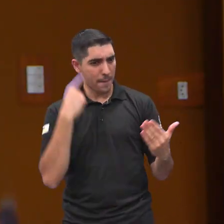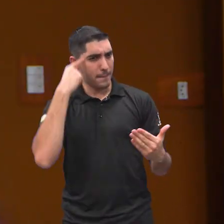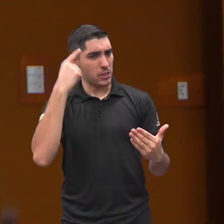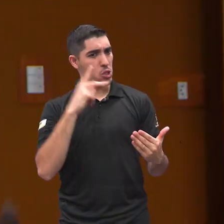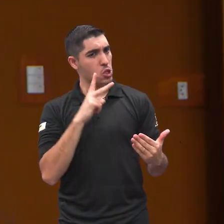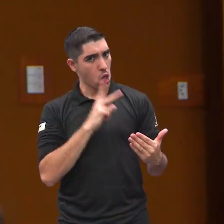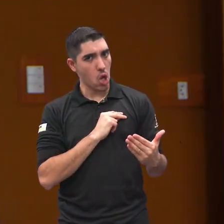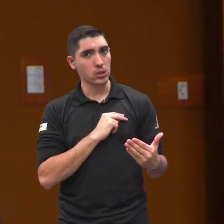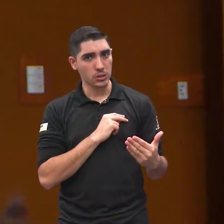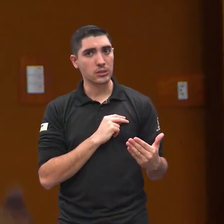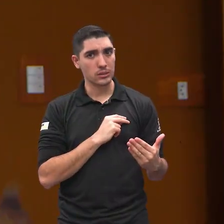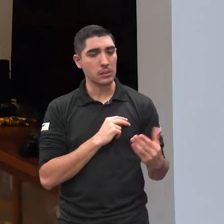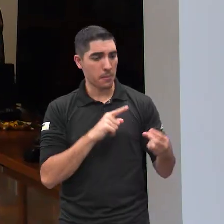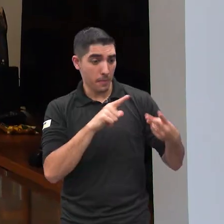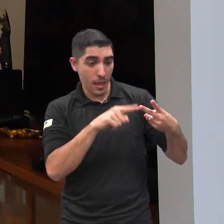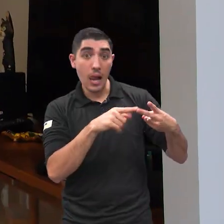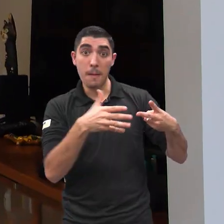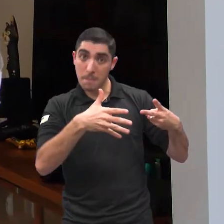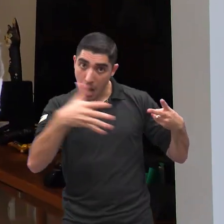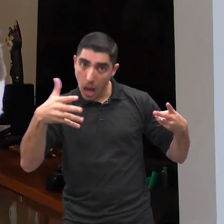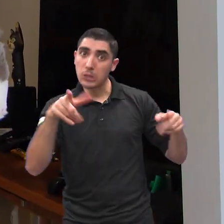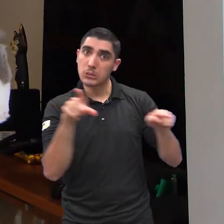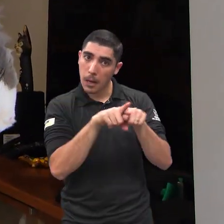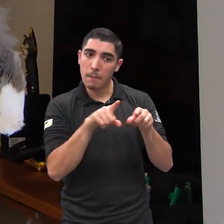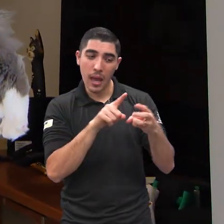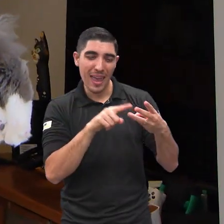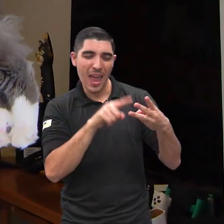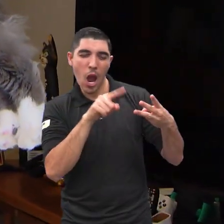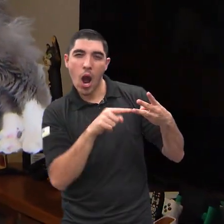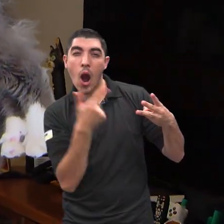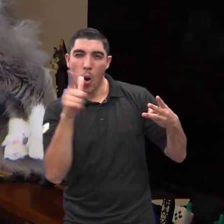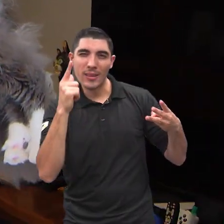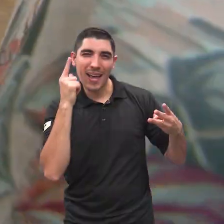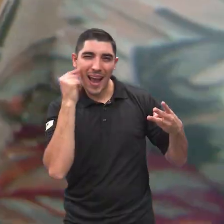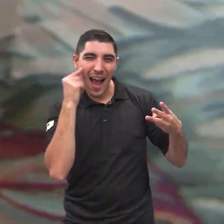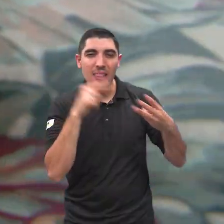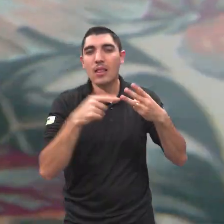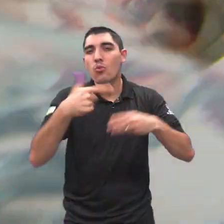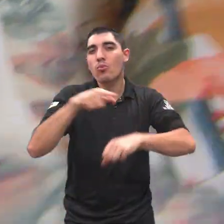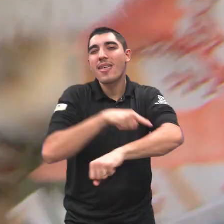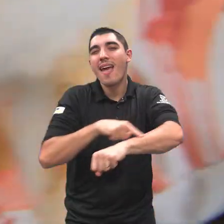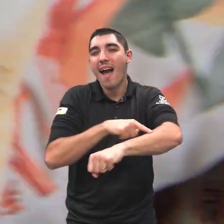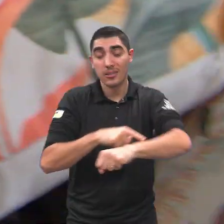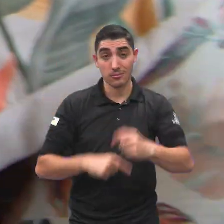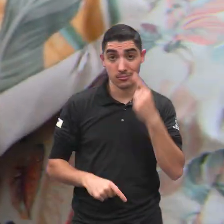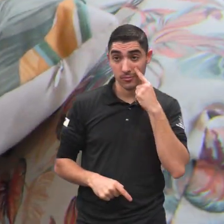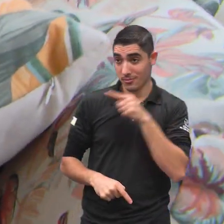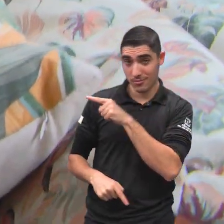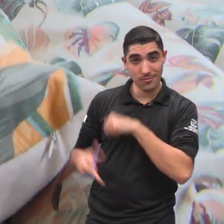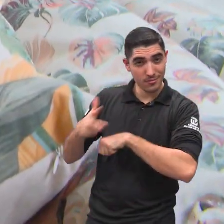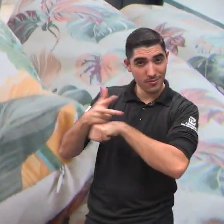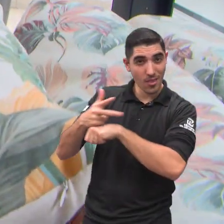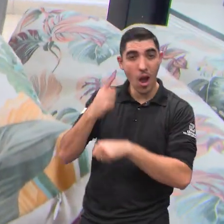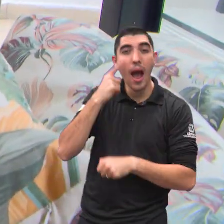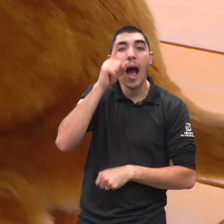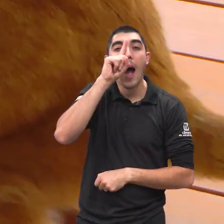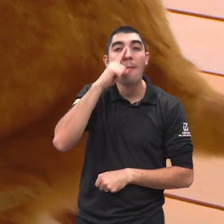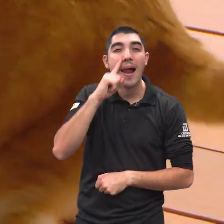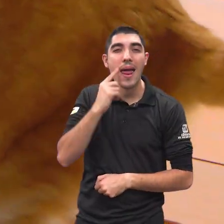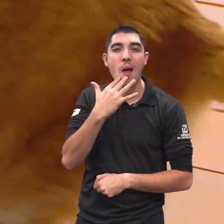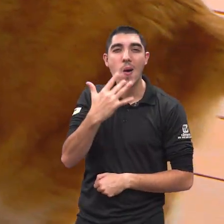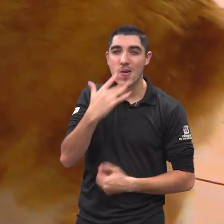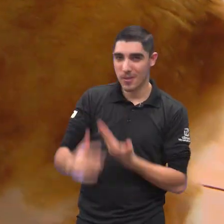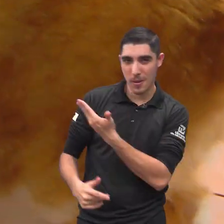outro sem raça definida, ela ainda é um pouco maior, mas é que ela é bem menor porque é fêmea também, né? Sim, vocês estão vendo aí nas imagens o